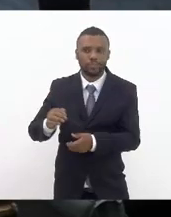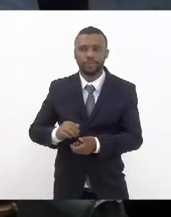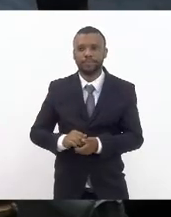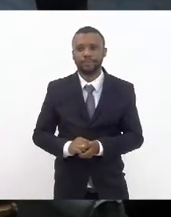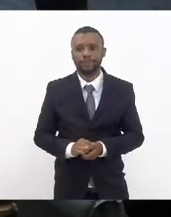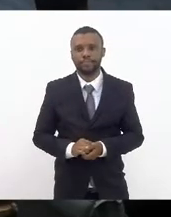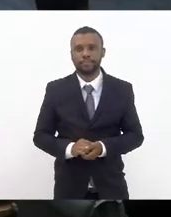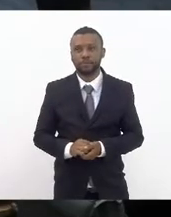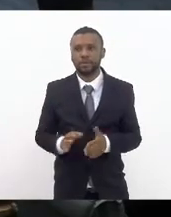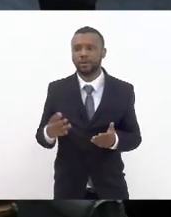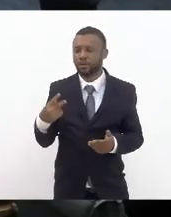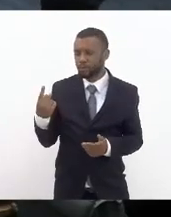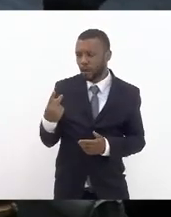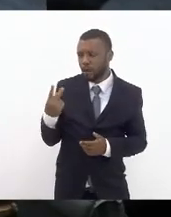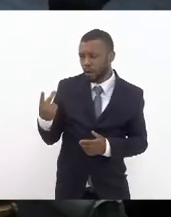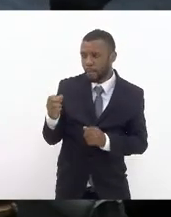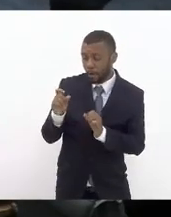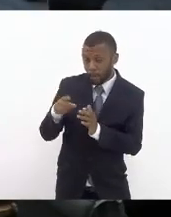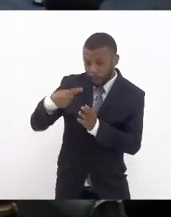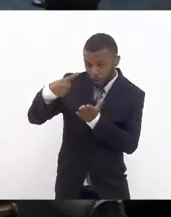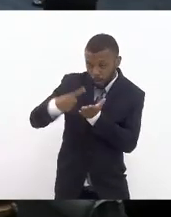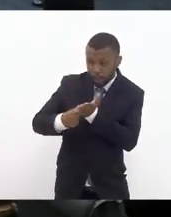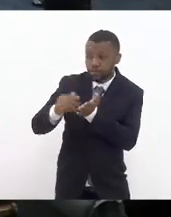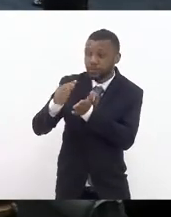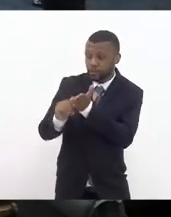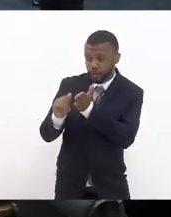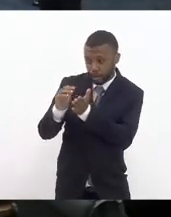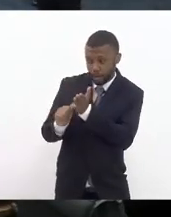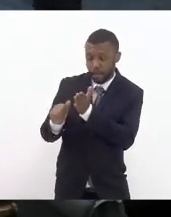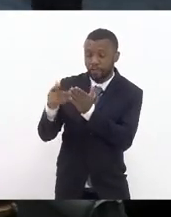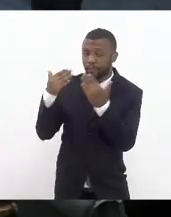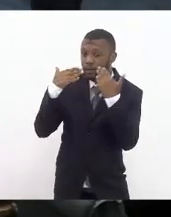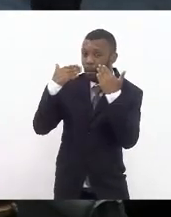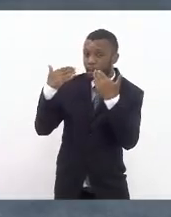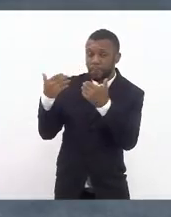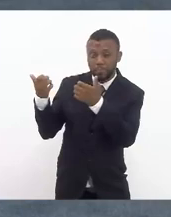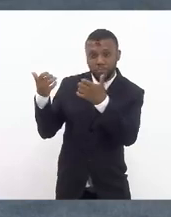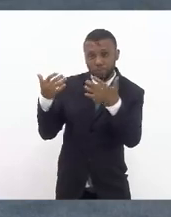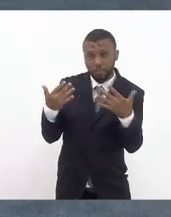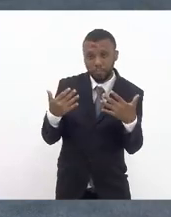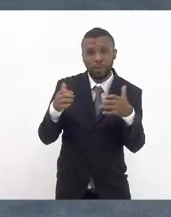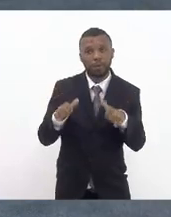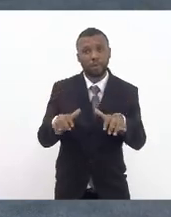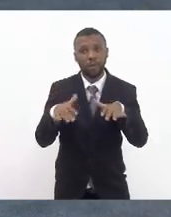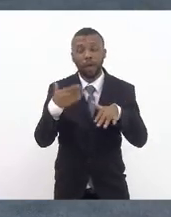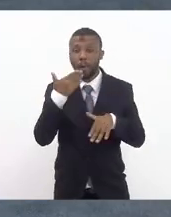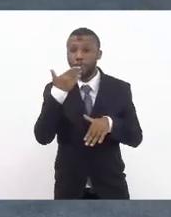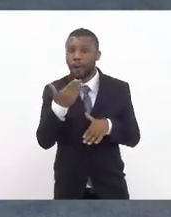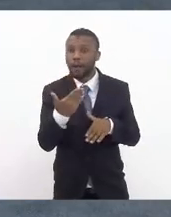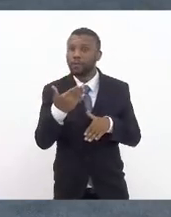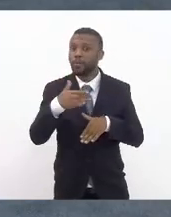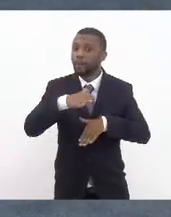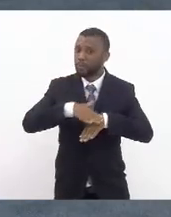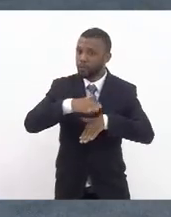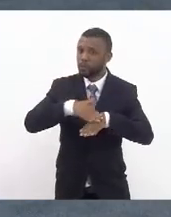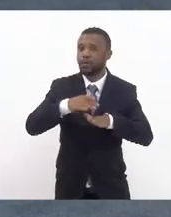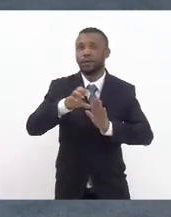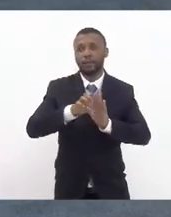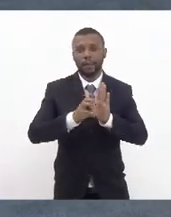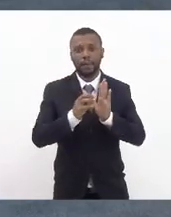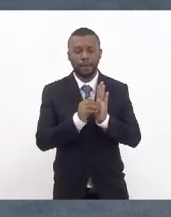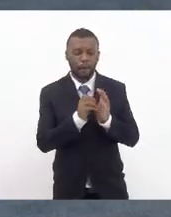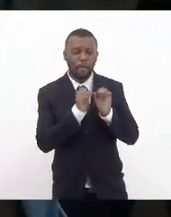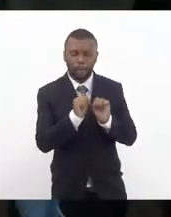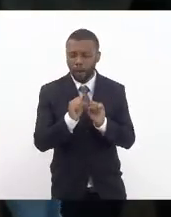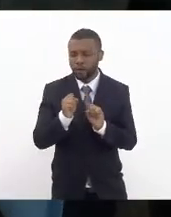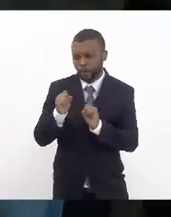A gente pode... Eu me comprometo em retirar, Vossa Excelência, que foram apresentadas em plenário, eu peço para o autor das emendas. Porque senão, pode ficar